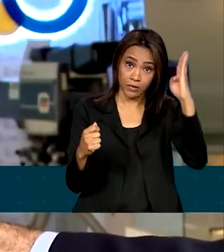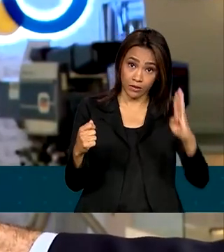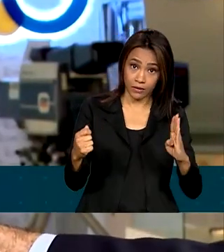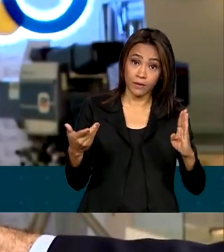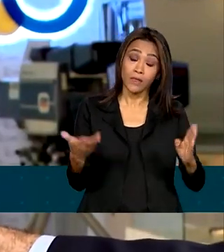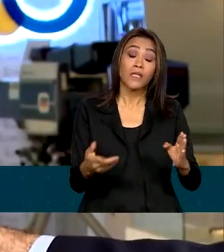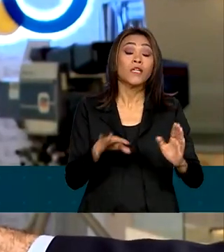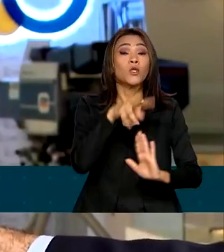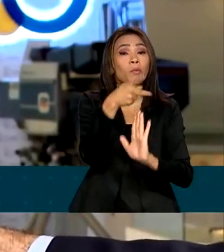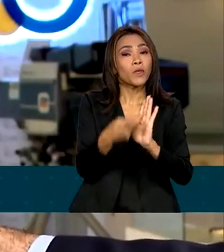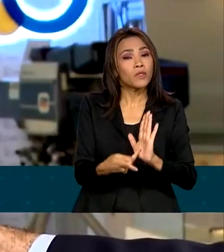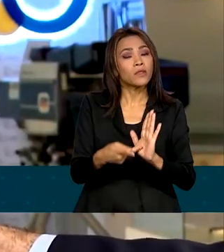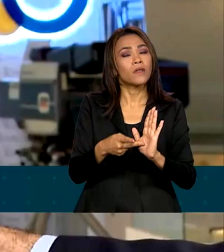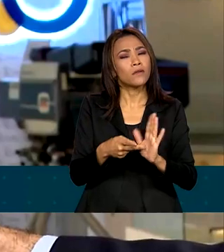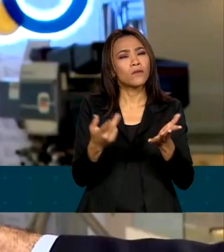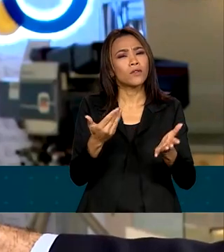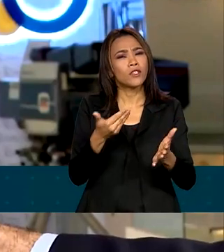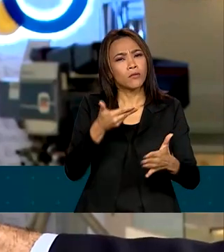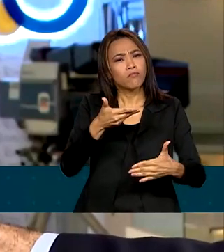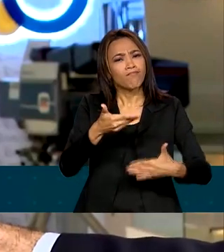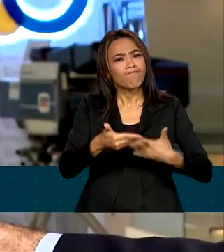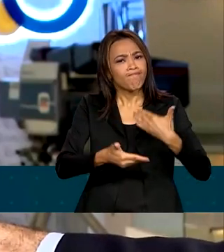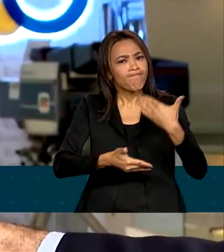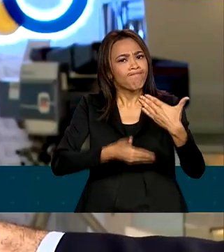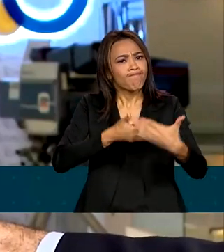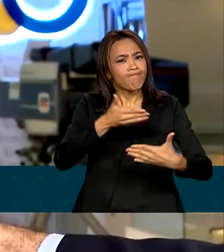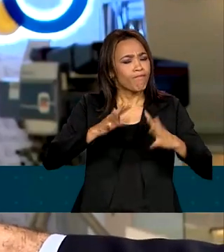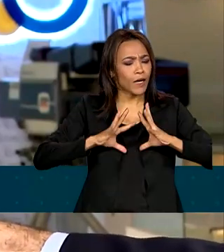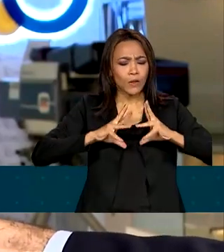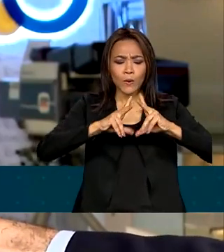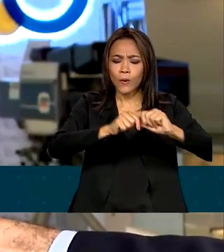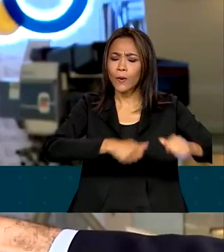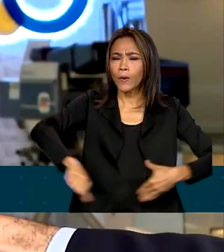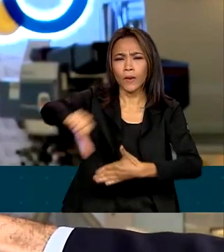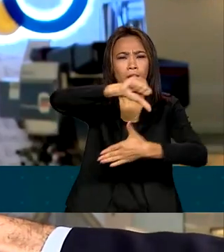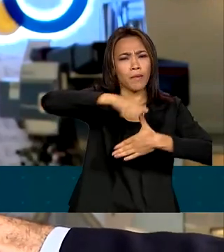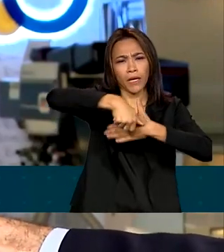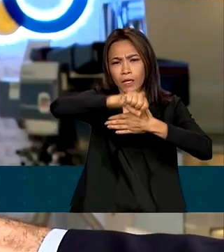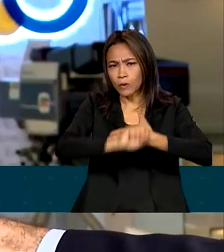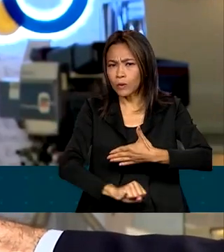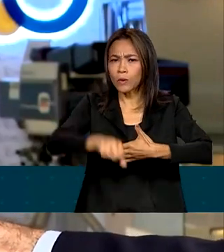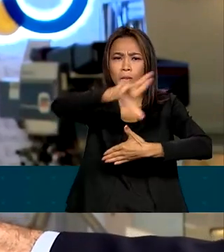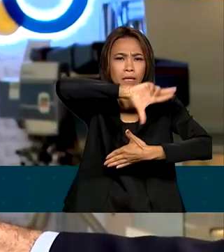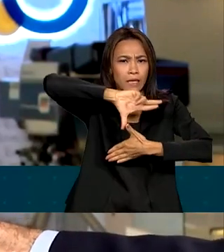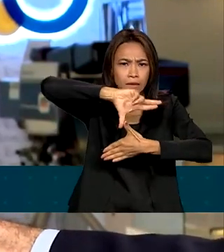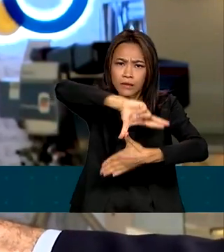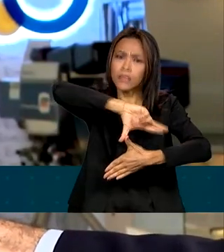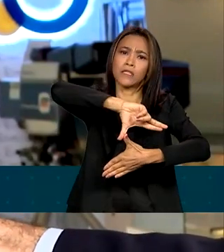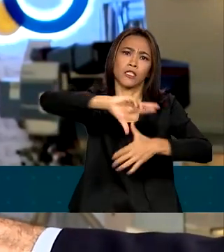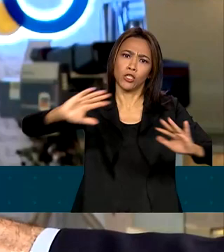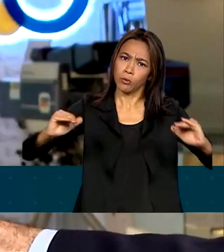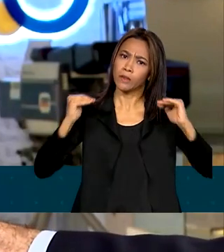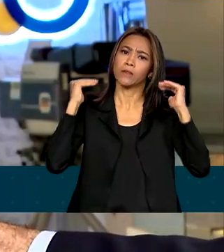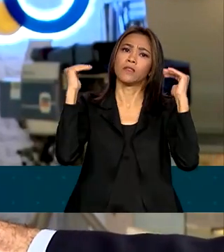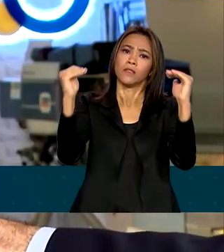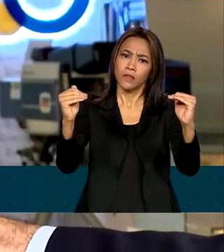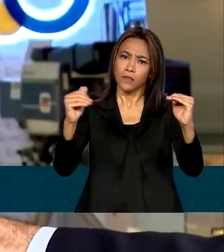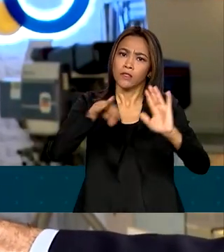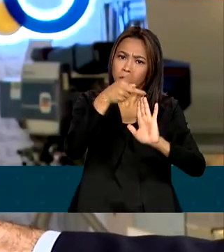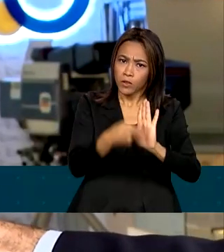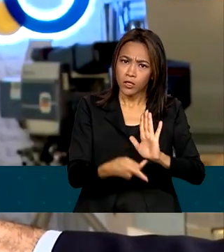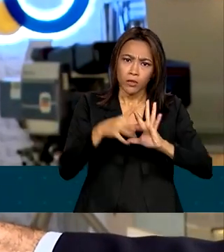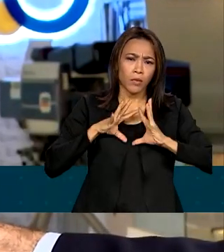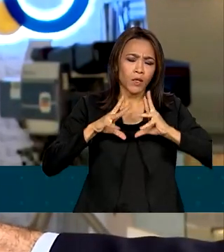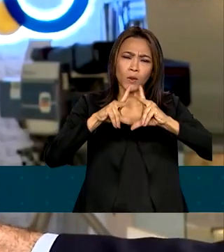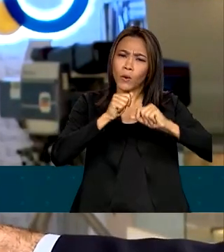especialmente um projeto de construção, né, um projeto para toda a América do Sul, da América Latina, um projeto de soberania para